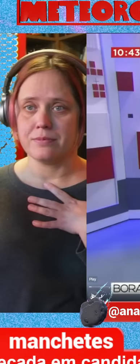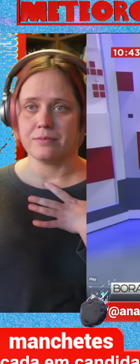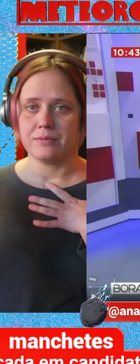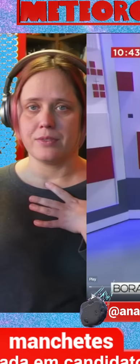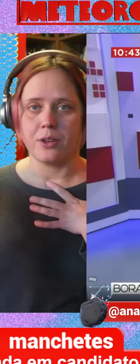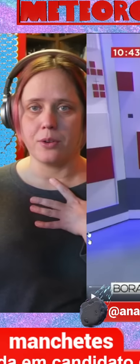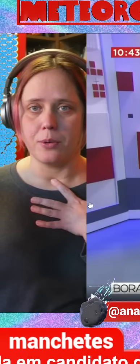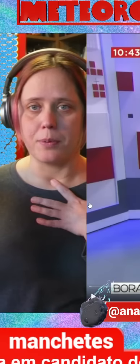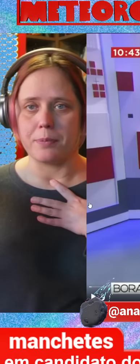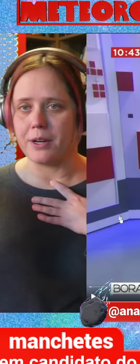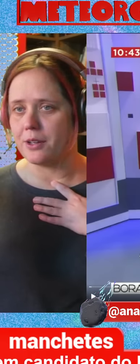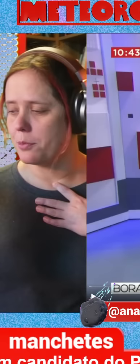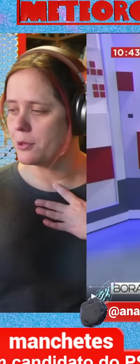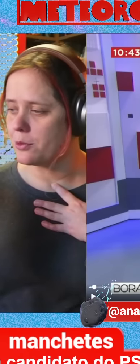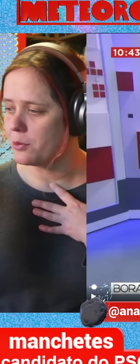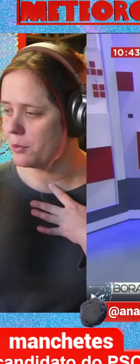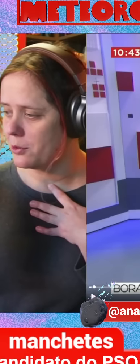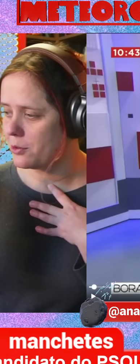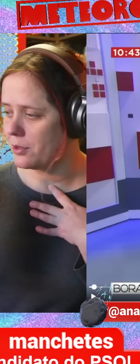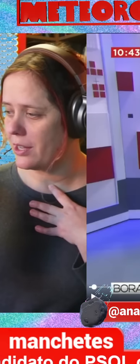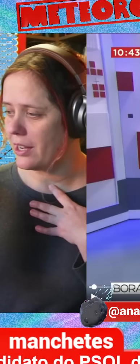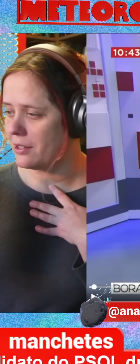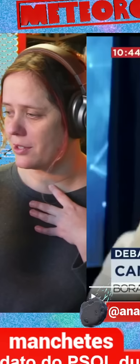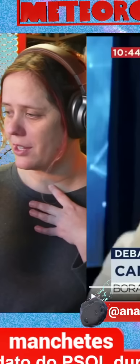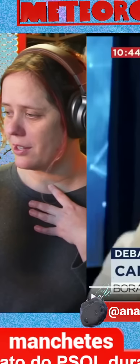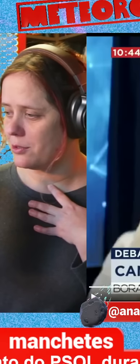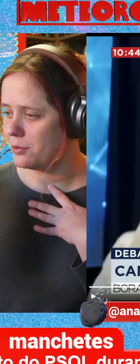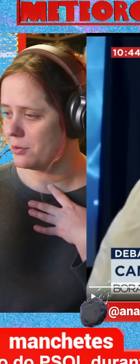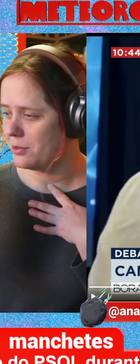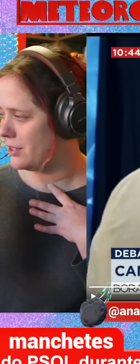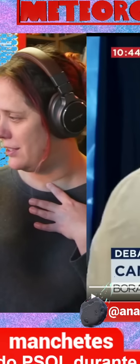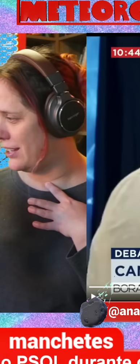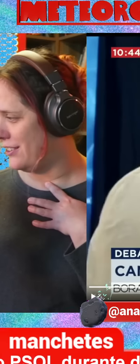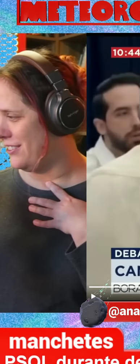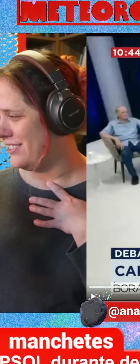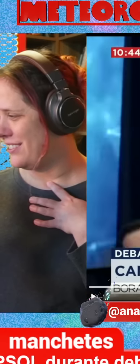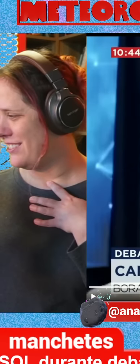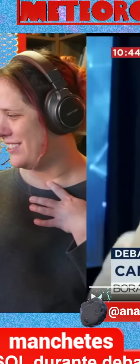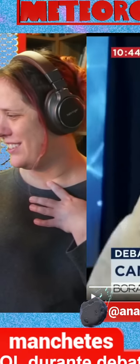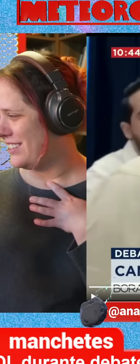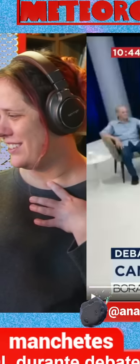ver opa pera aí que eu pus o minuto errado que é do